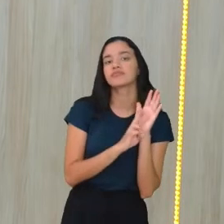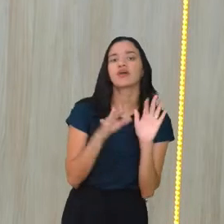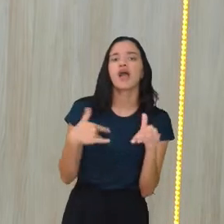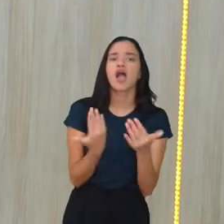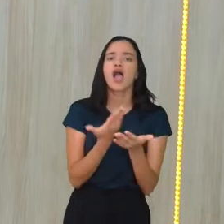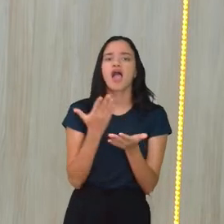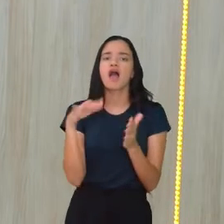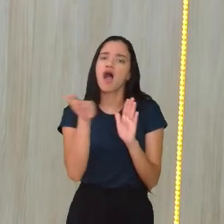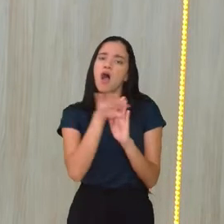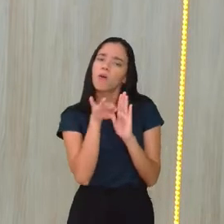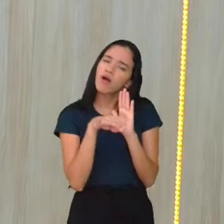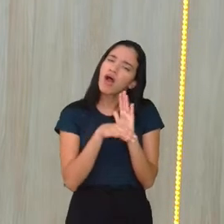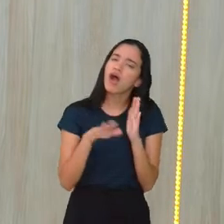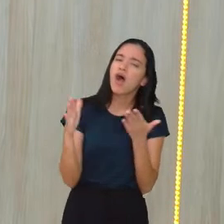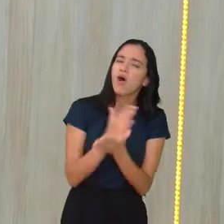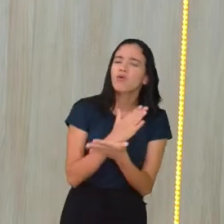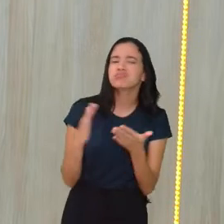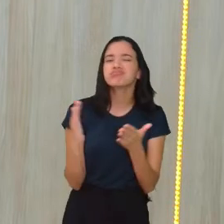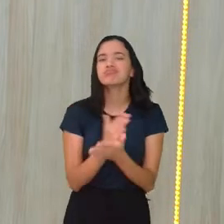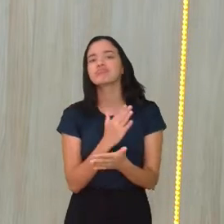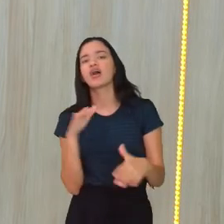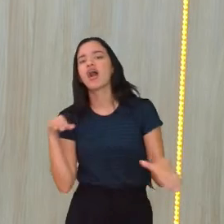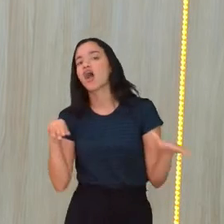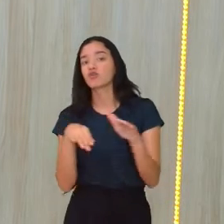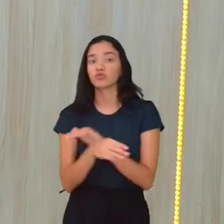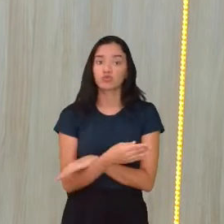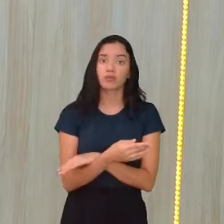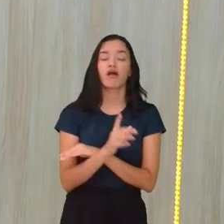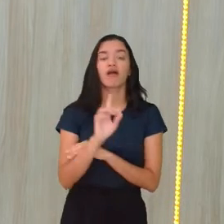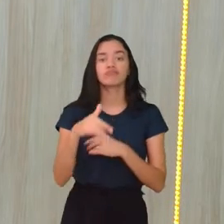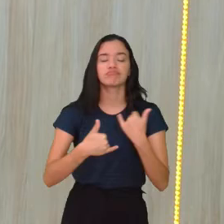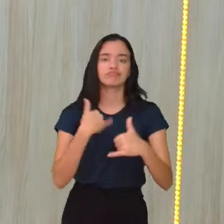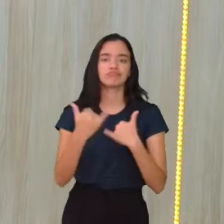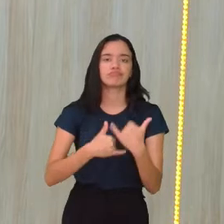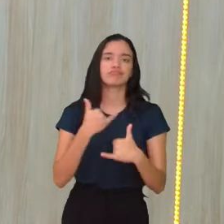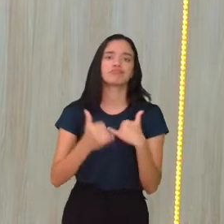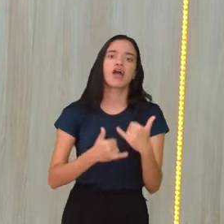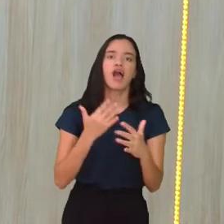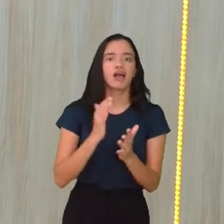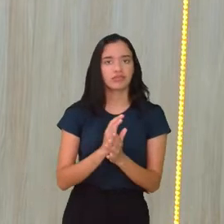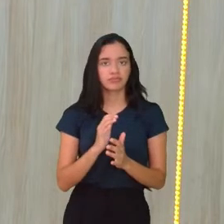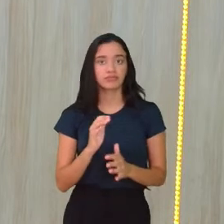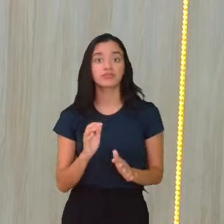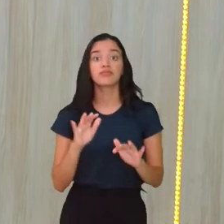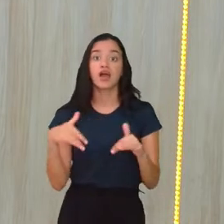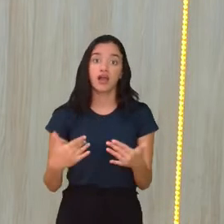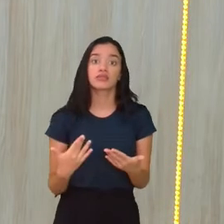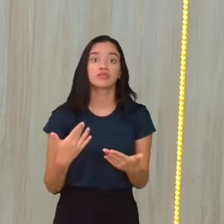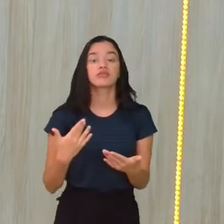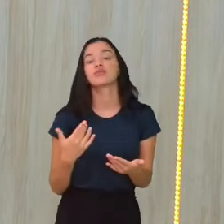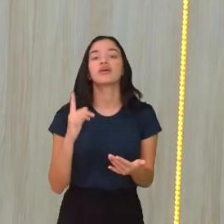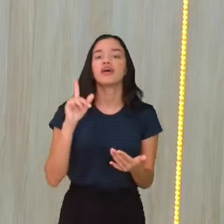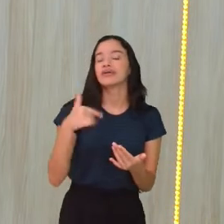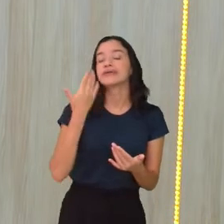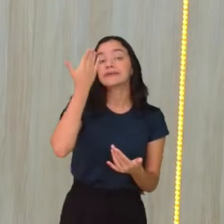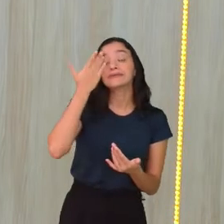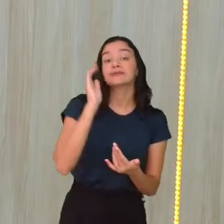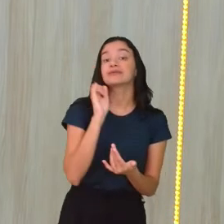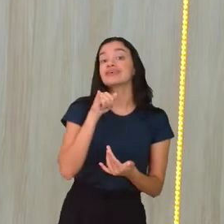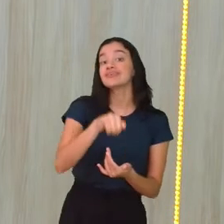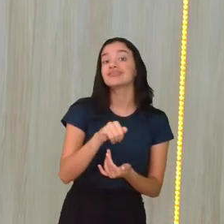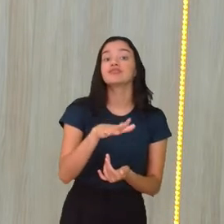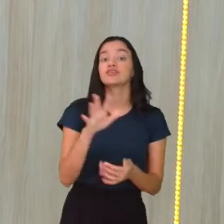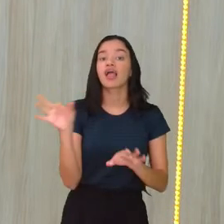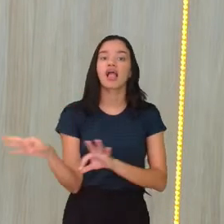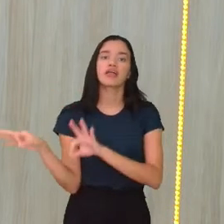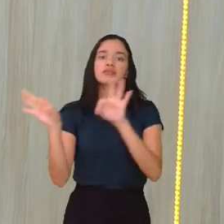Eu coloquei algumas que eles não estavam acostumados e acostumadas a jogar. Então, não sei se você aí que está